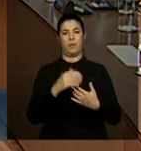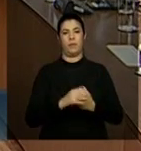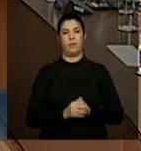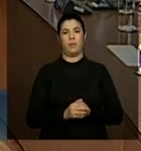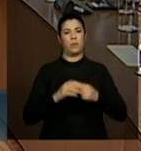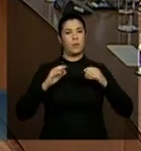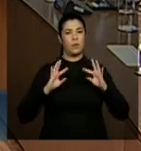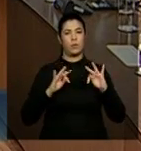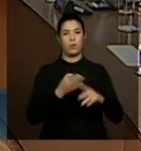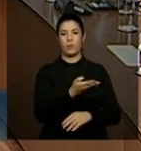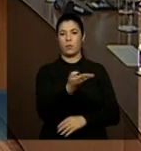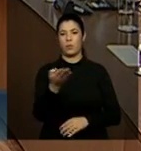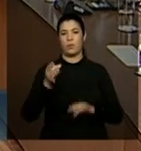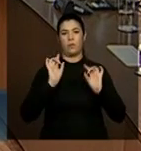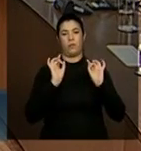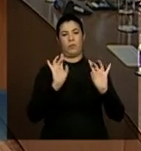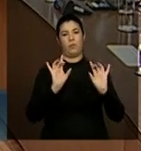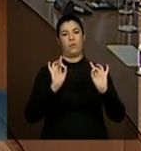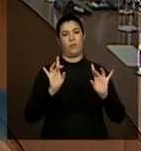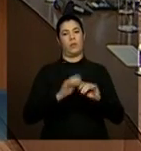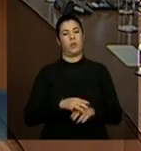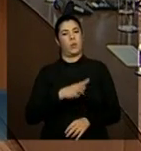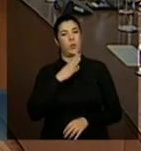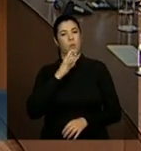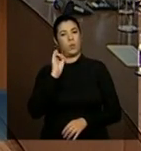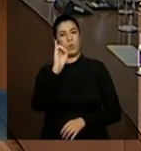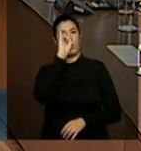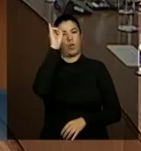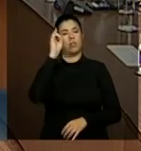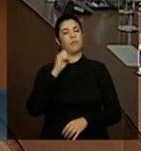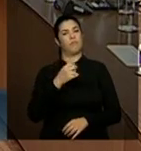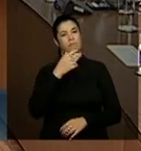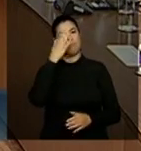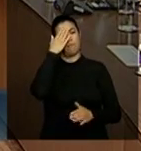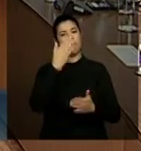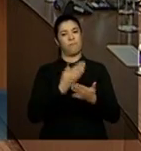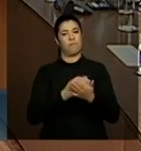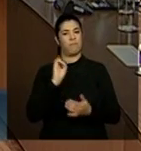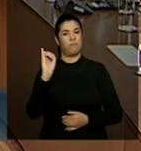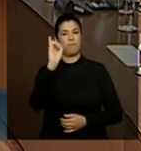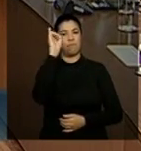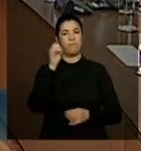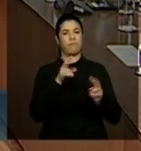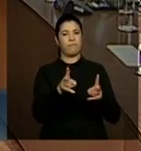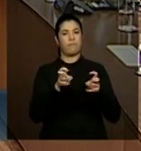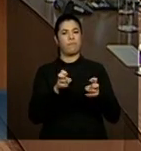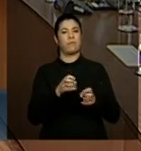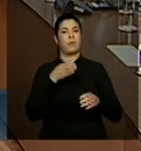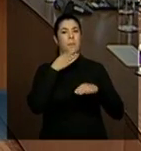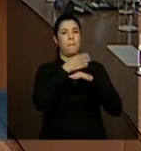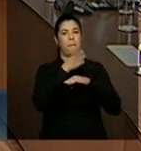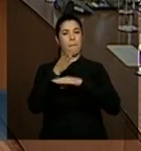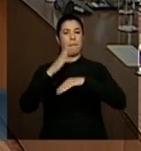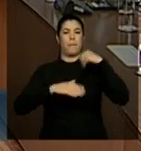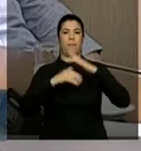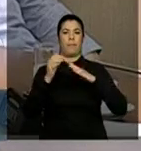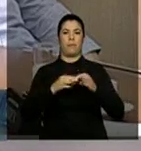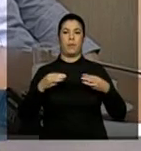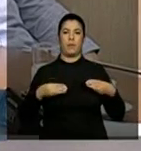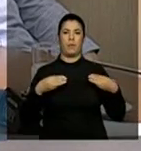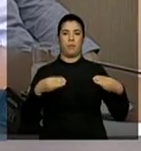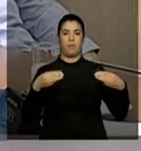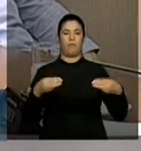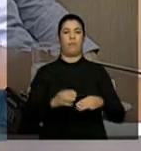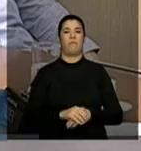a todos, né, em especial reconhecendo, eu acho importante reconhecer, a participação ativa do Ministério do Meio